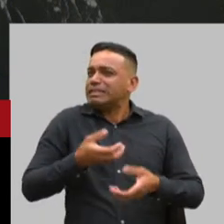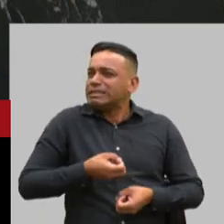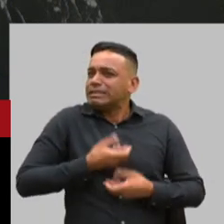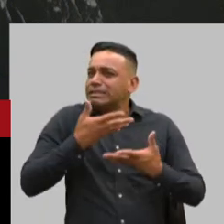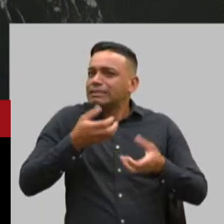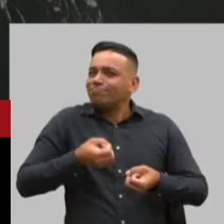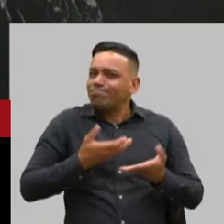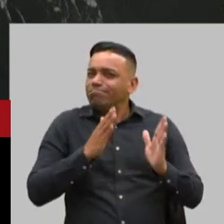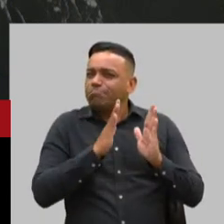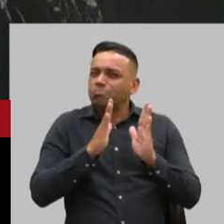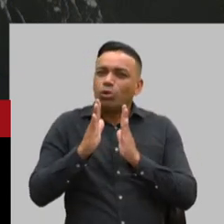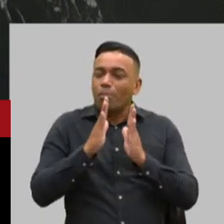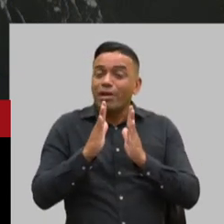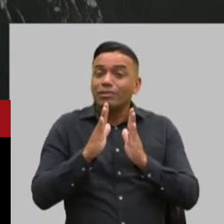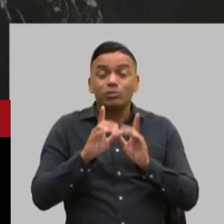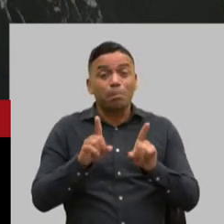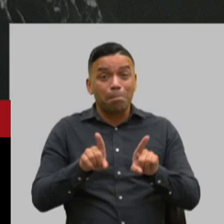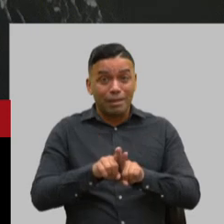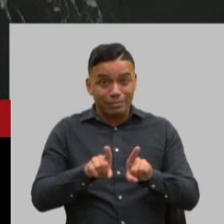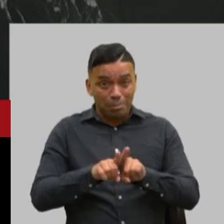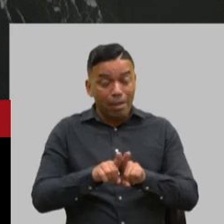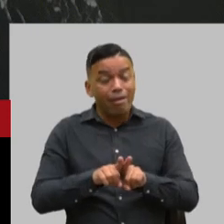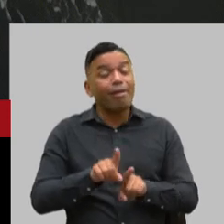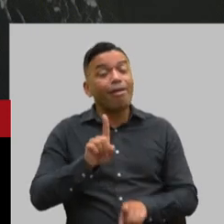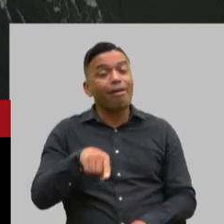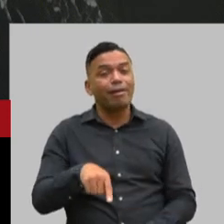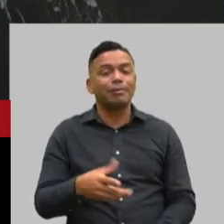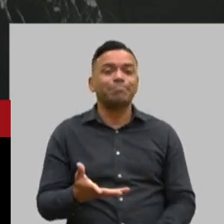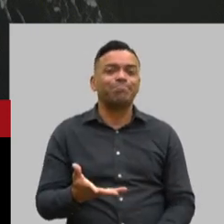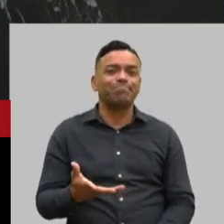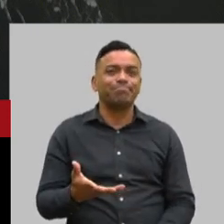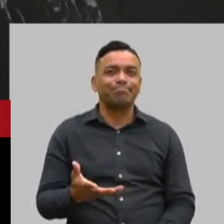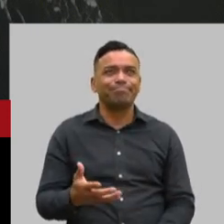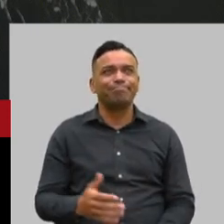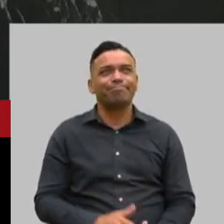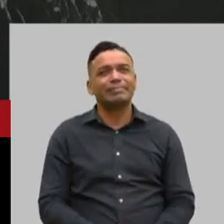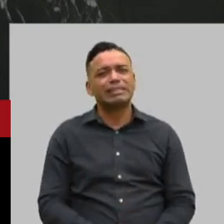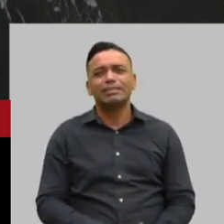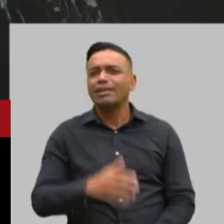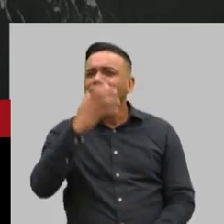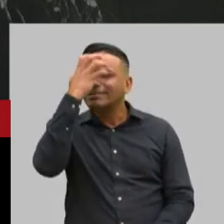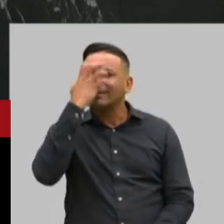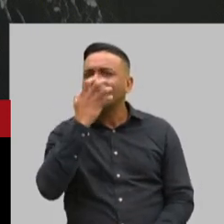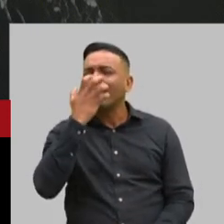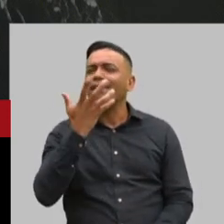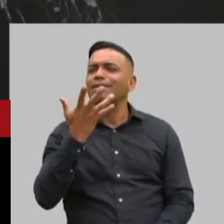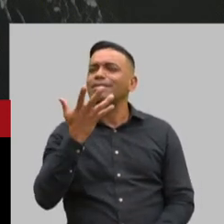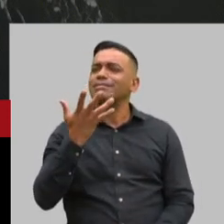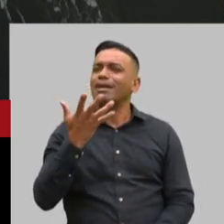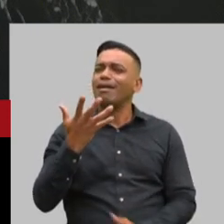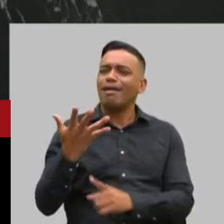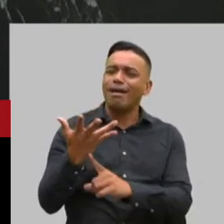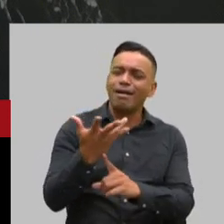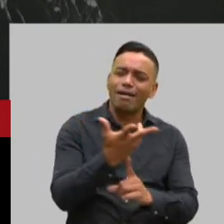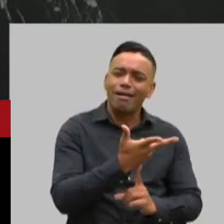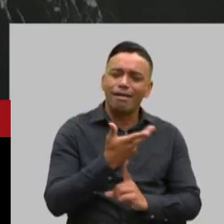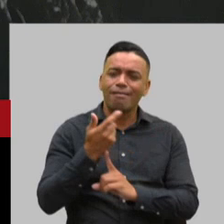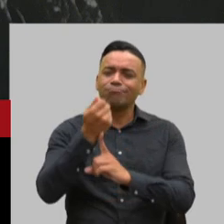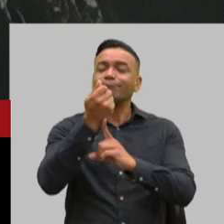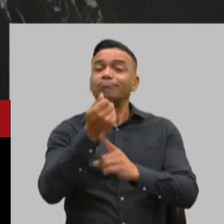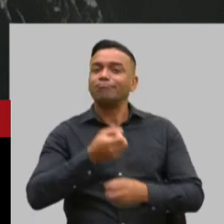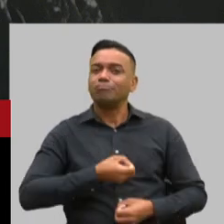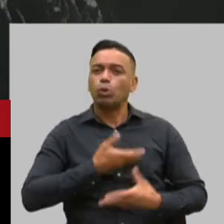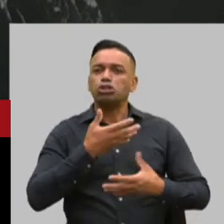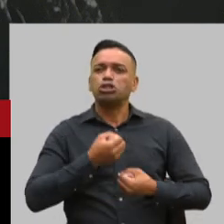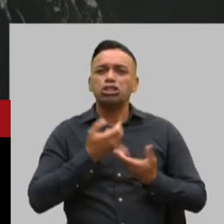é também a certeza de que a poesia, a arte, nos ajuda a suportar